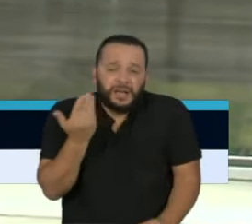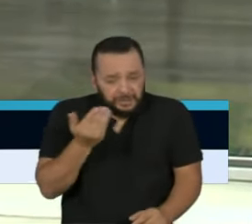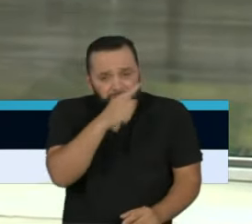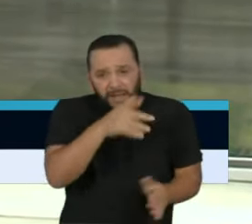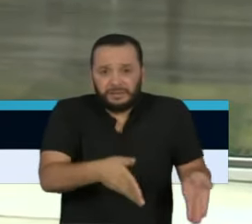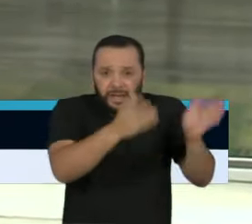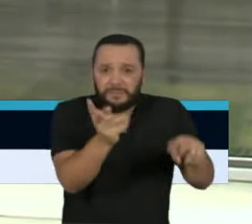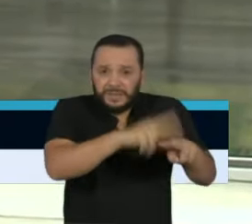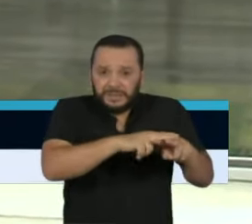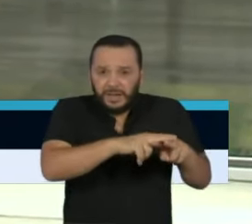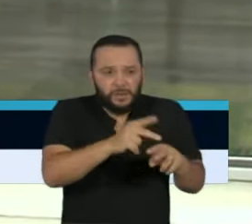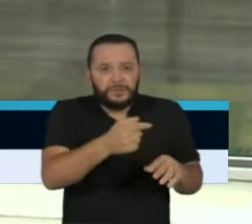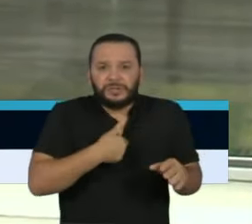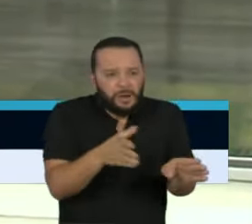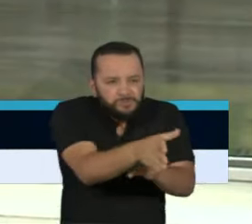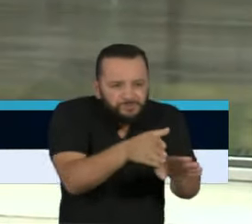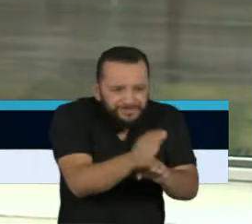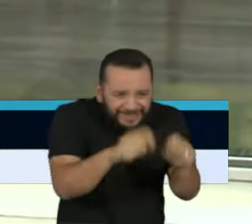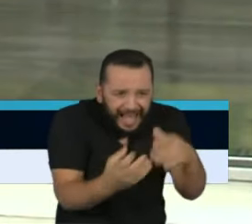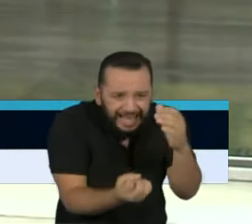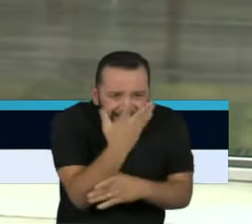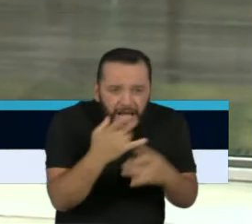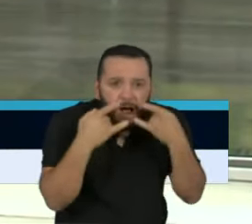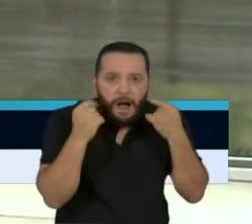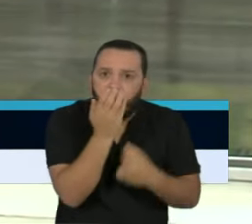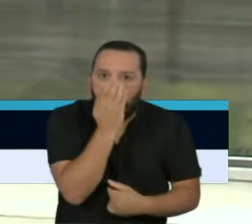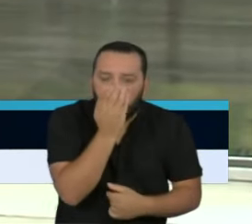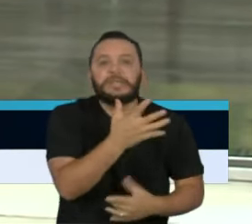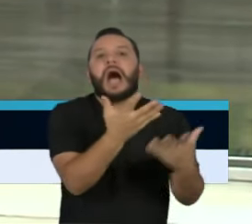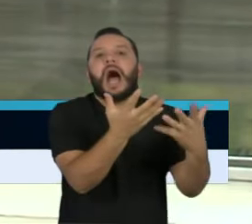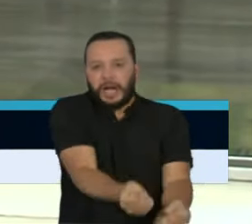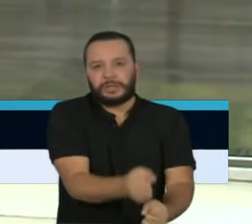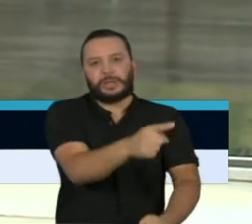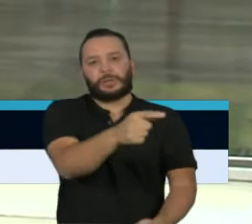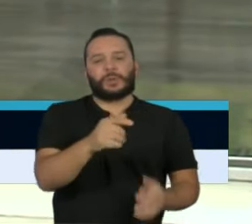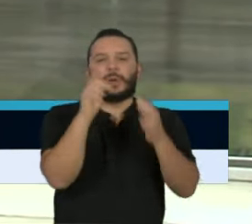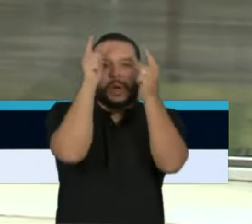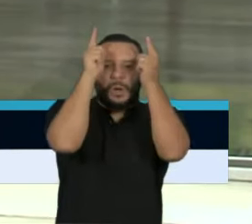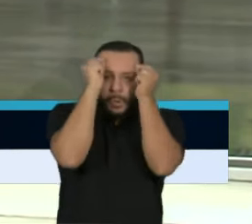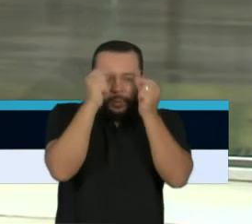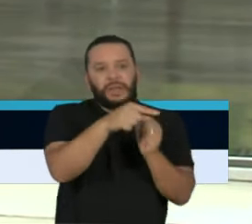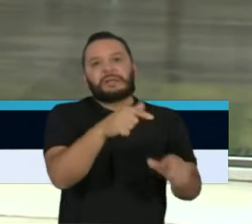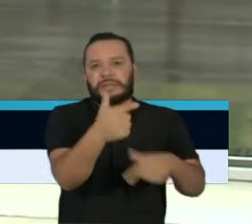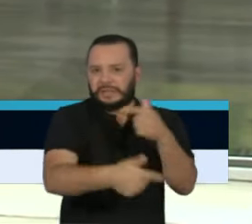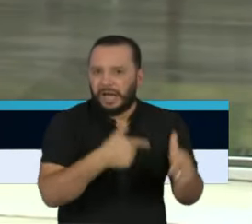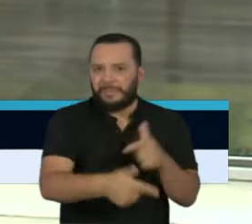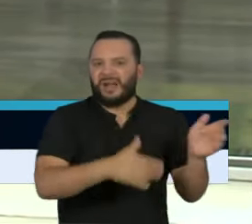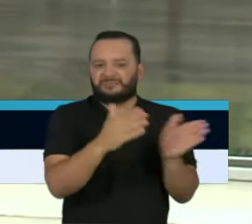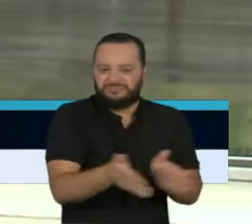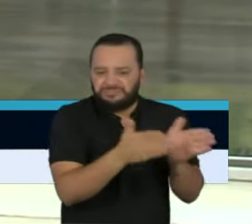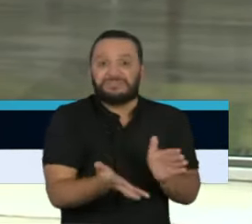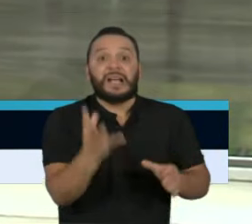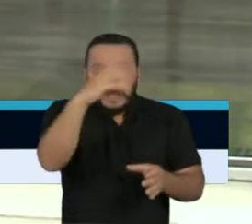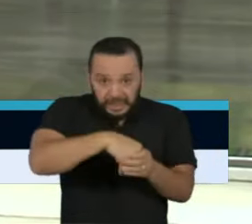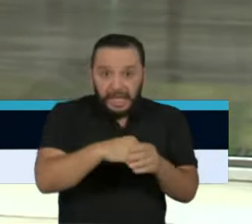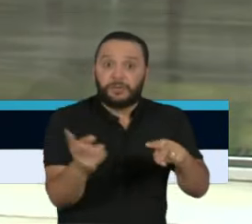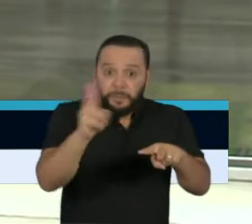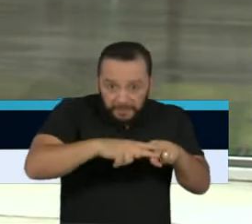a produção de máscaras. E também vale aqui o registro do trabalho daqueles que atuam no sistema prisional em São